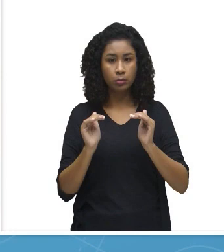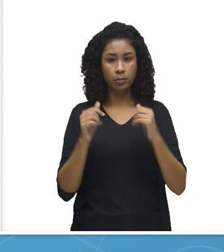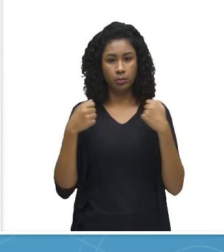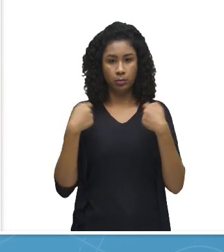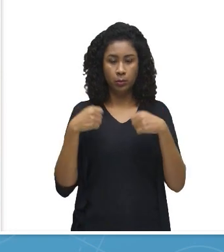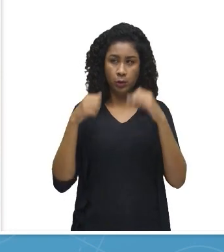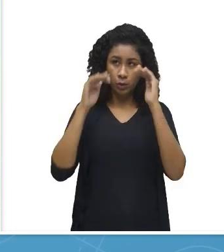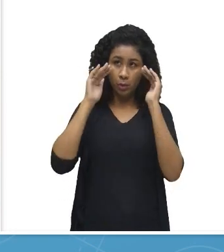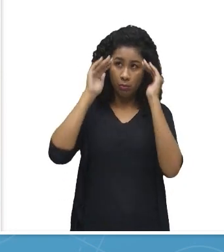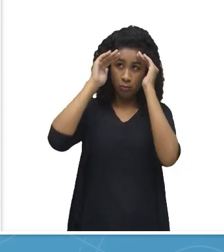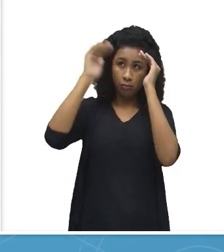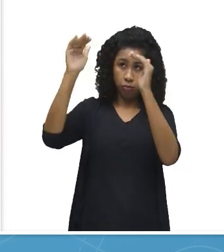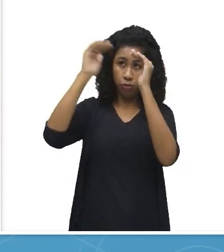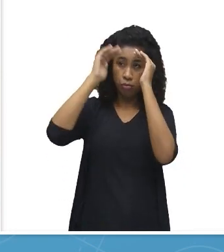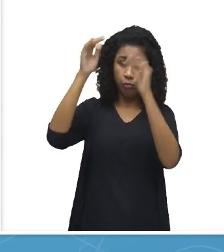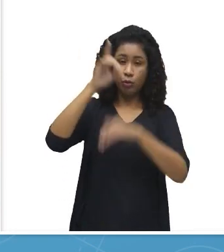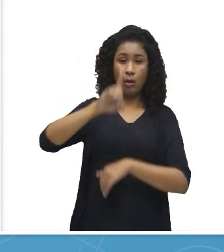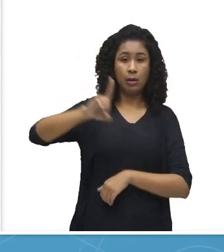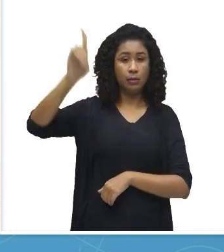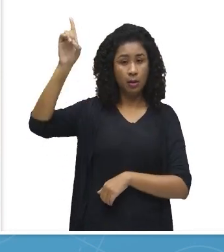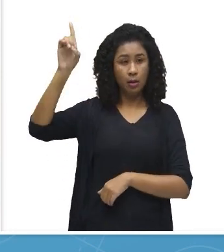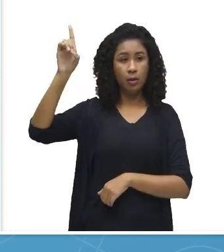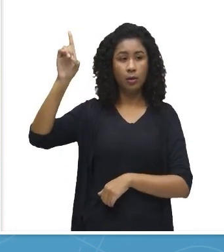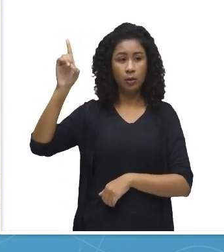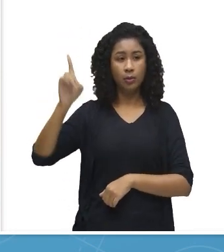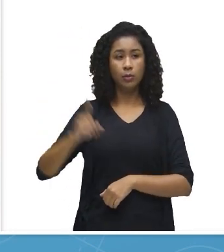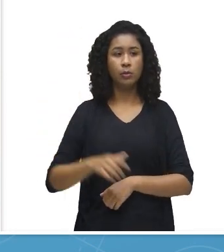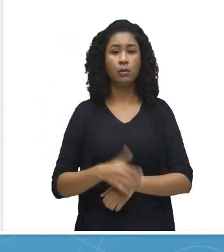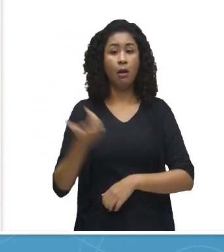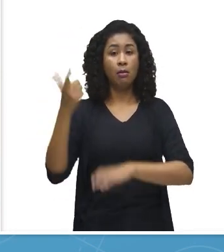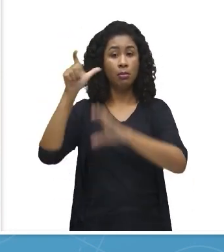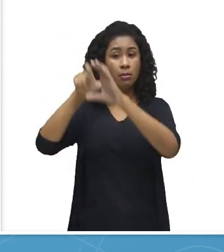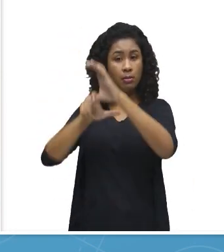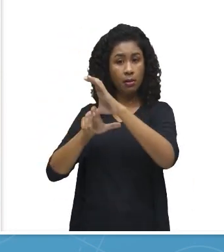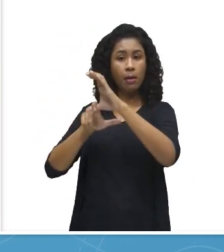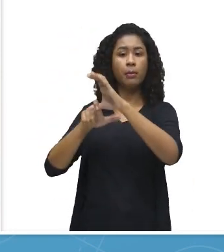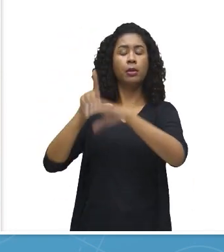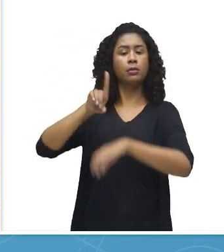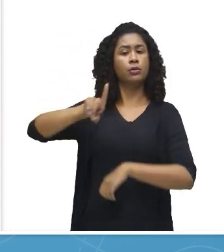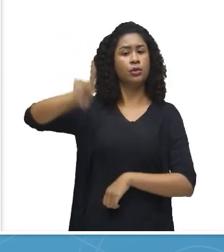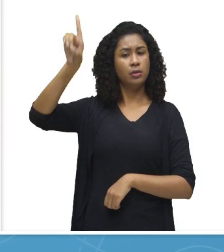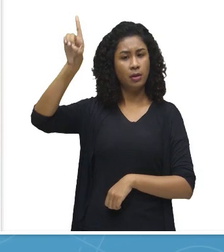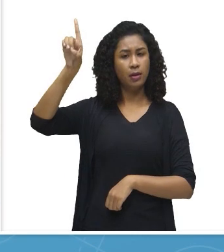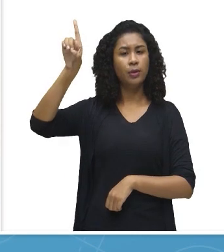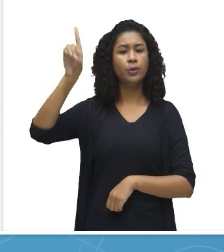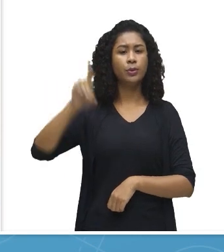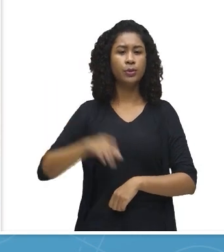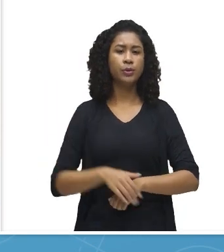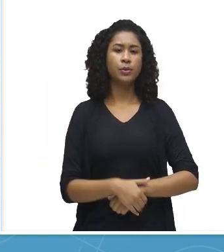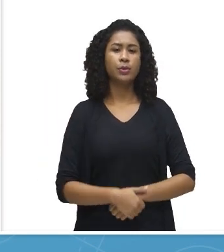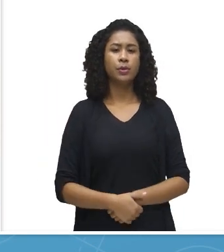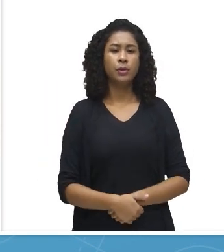Deus quanto às autoridades instituídas por ele, que seria a igreja, né?